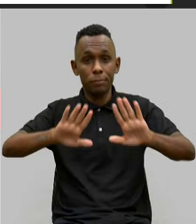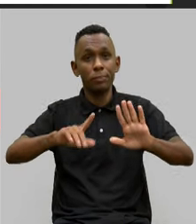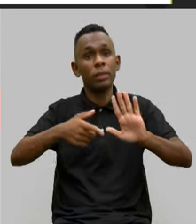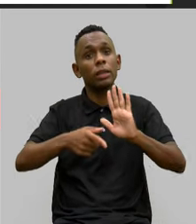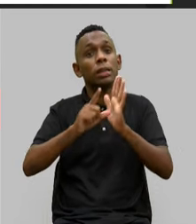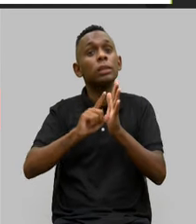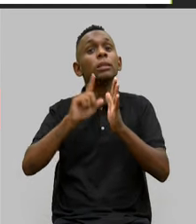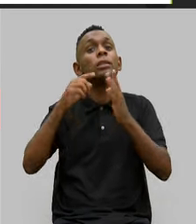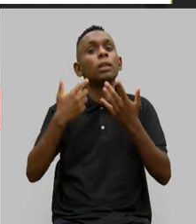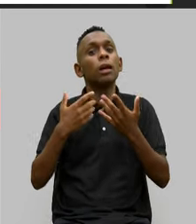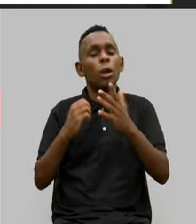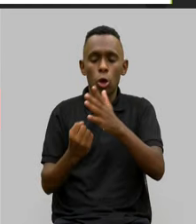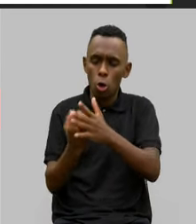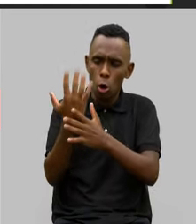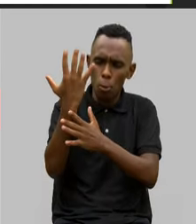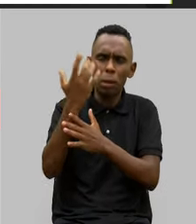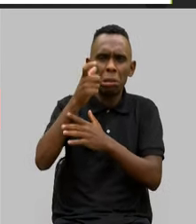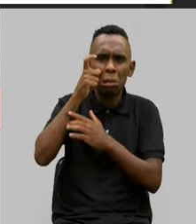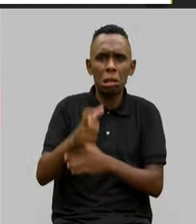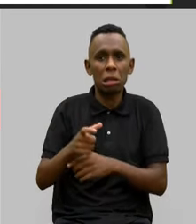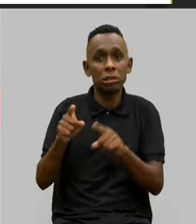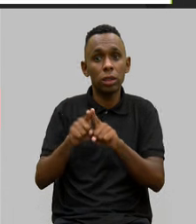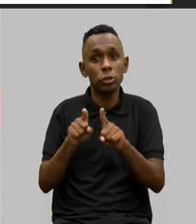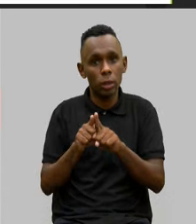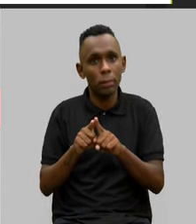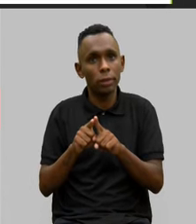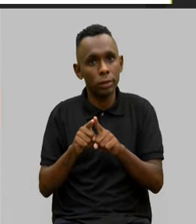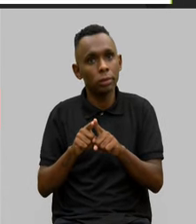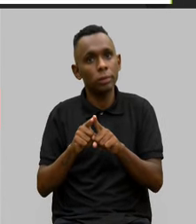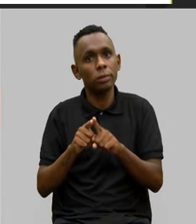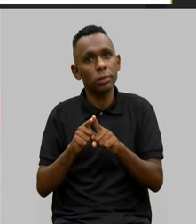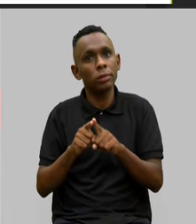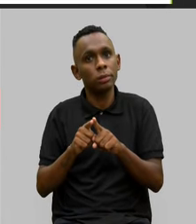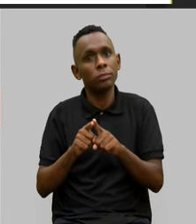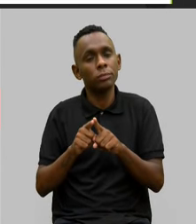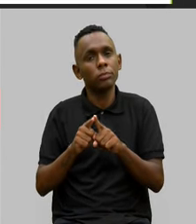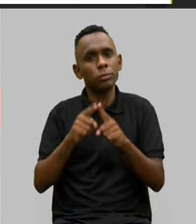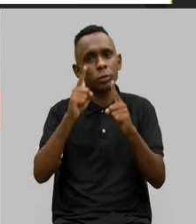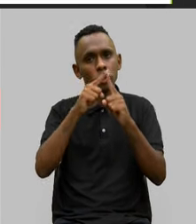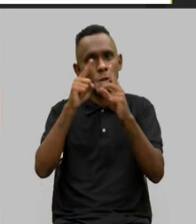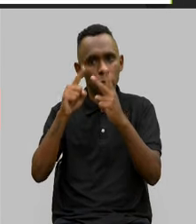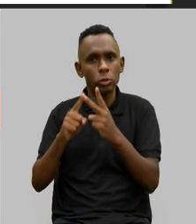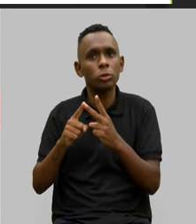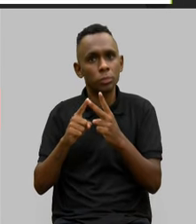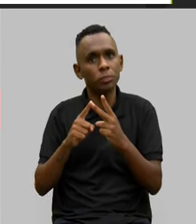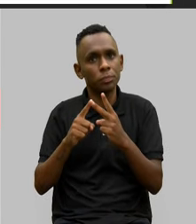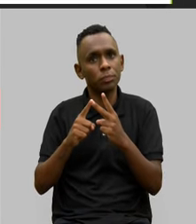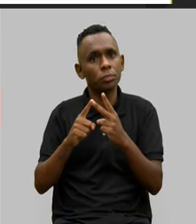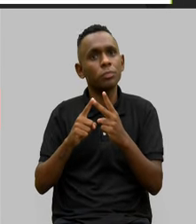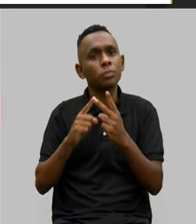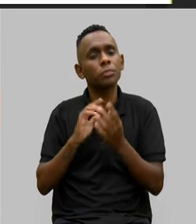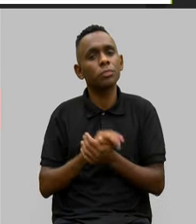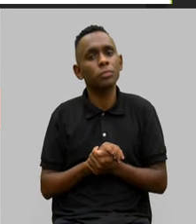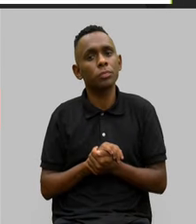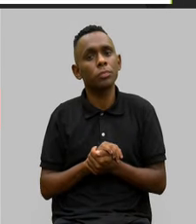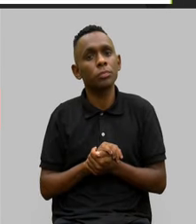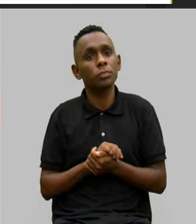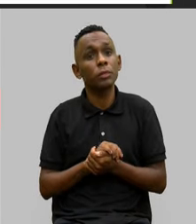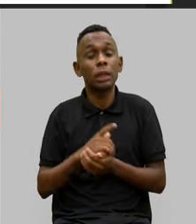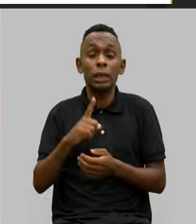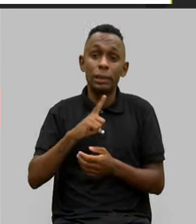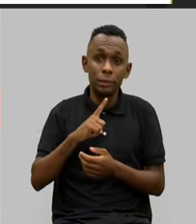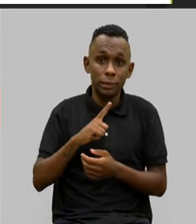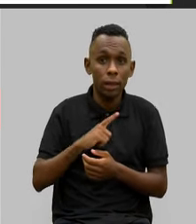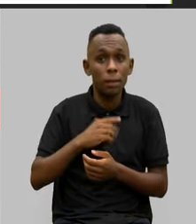uma planta muito interessante que é cannabis subespécie e ruderalis e há